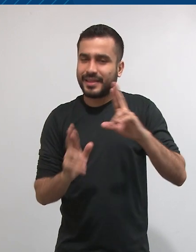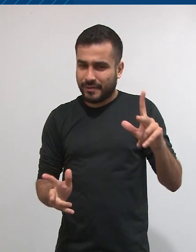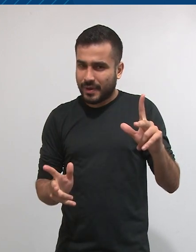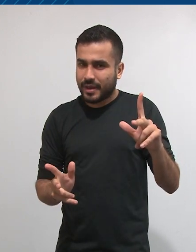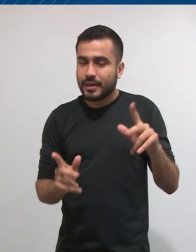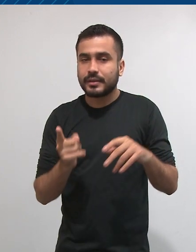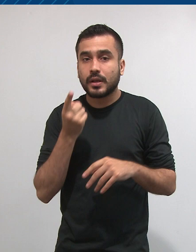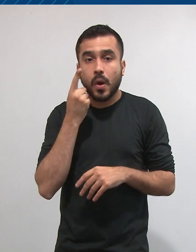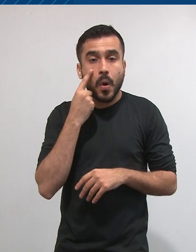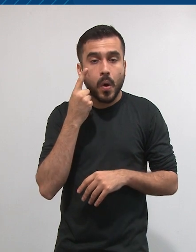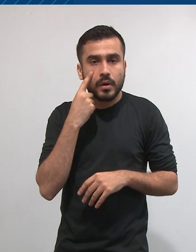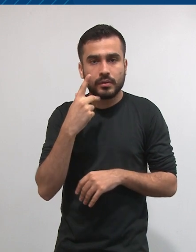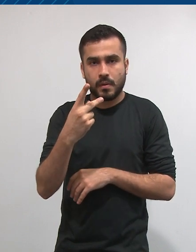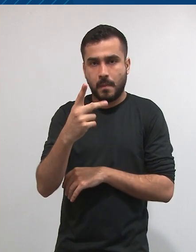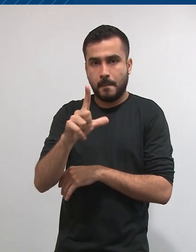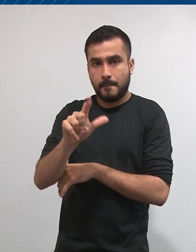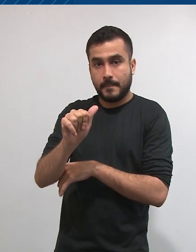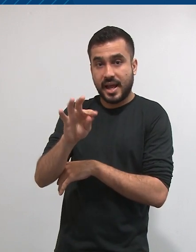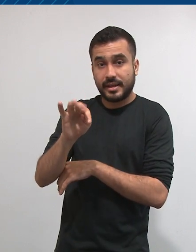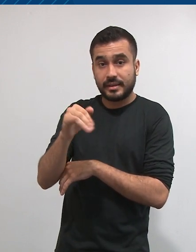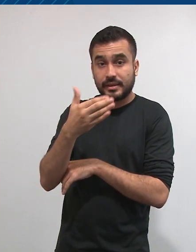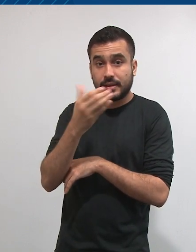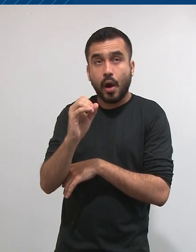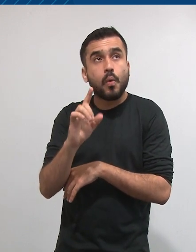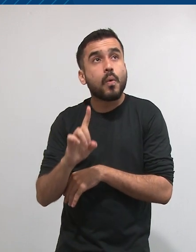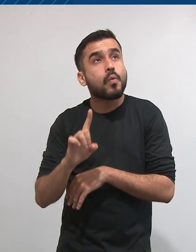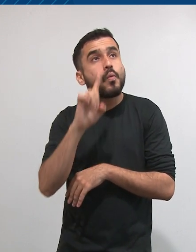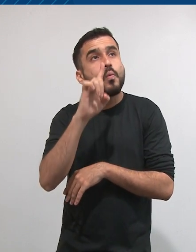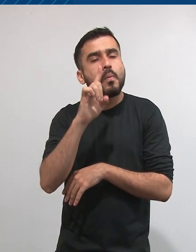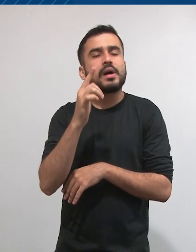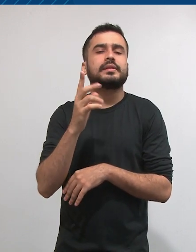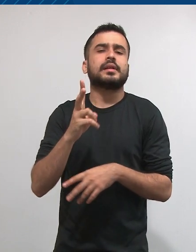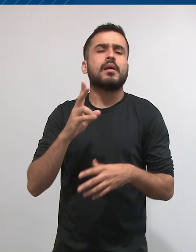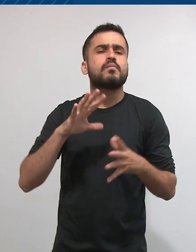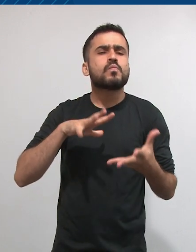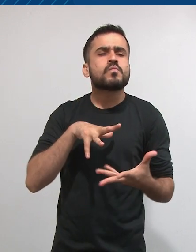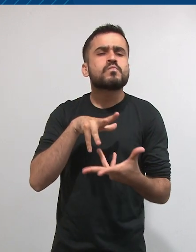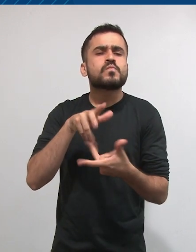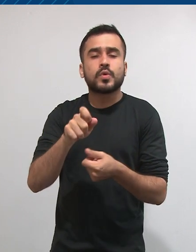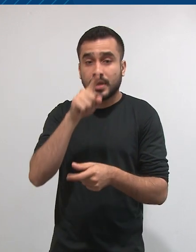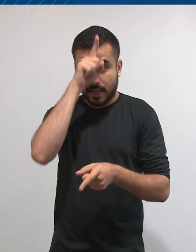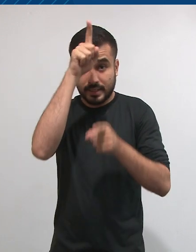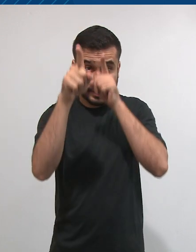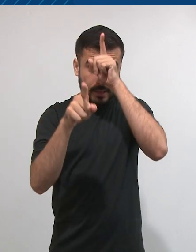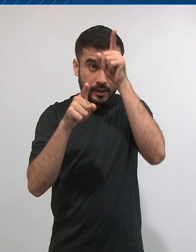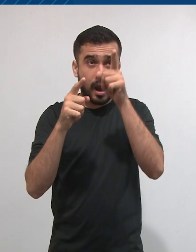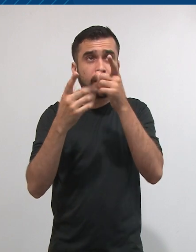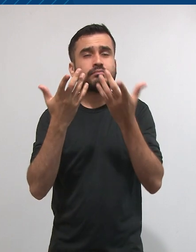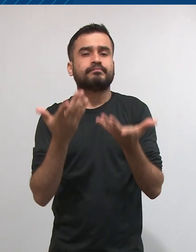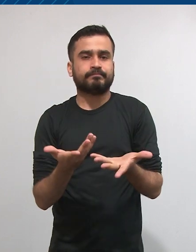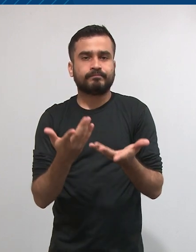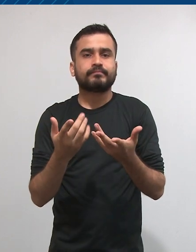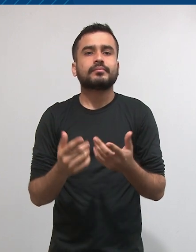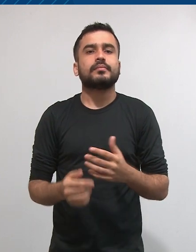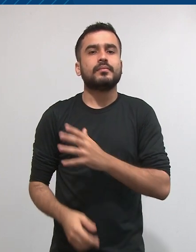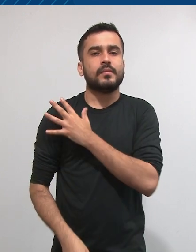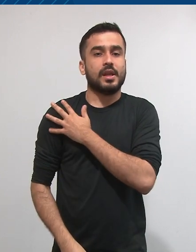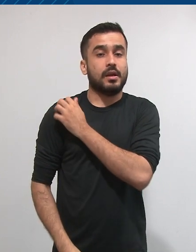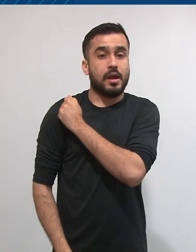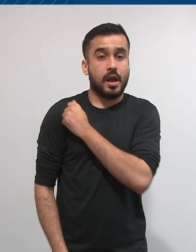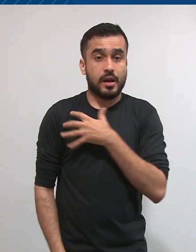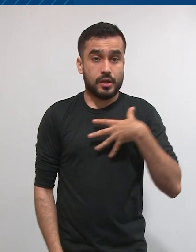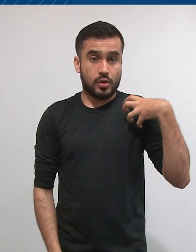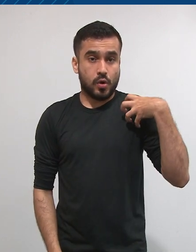diferença. Então, Platão está apontando para cima, ou seja, o mundo das ideias, e Aristóteles apontando